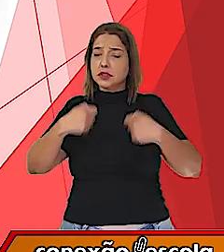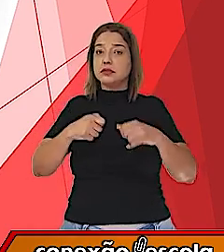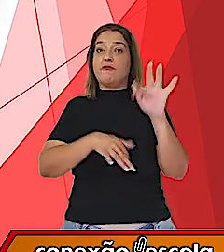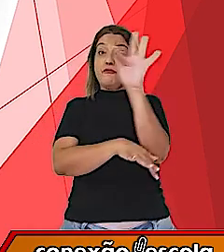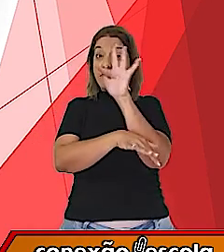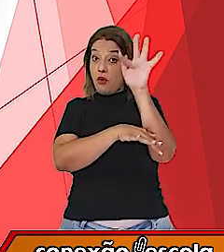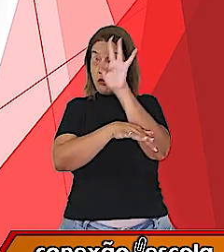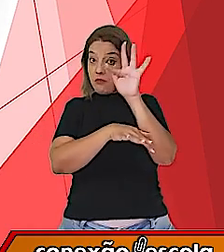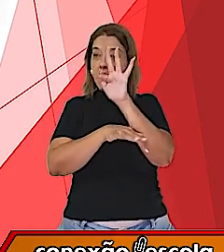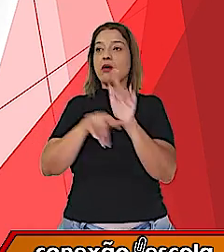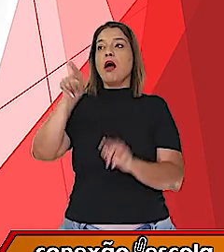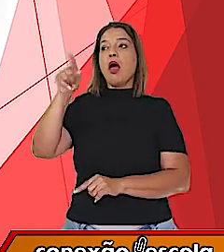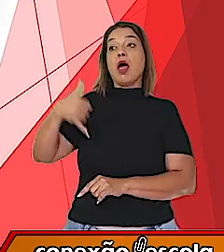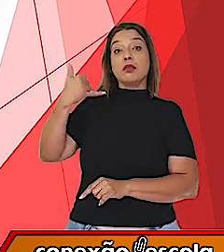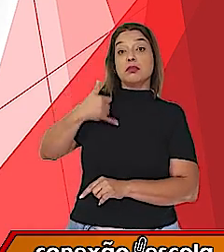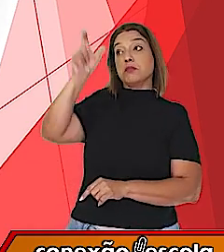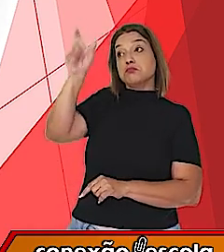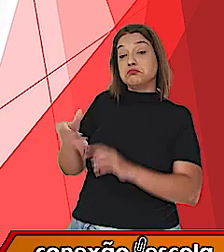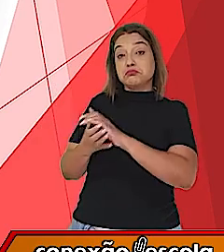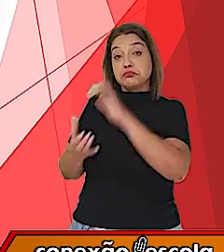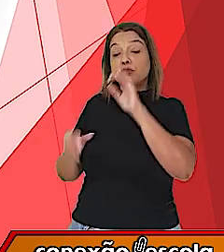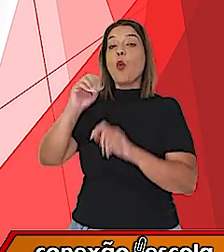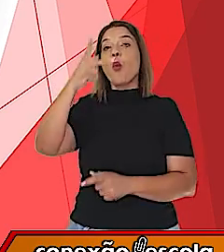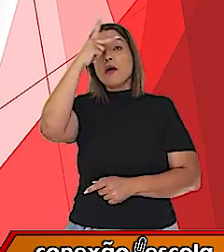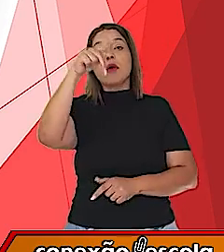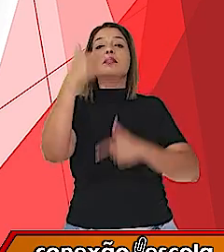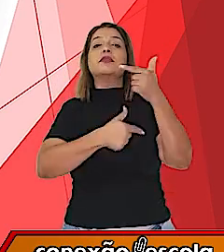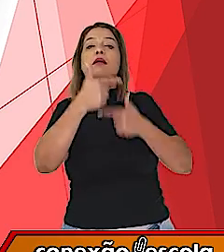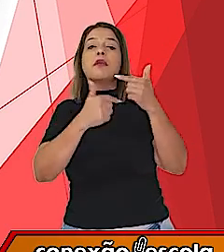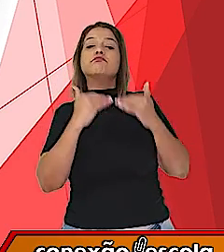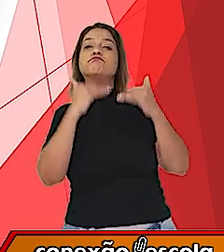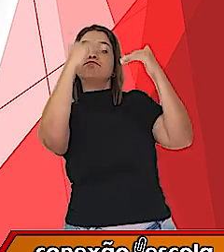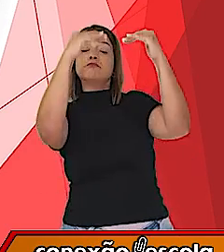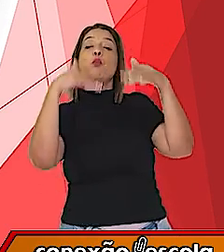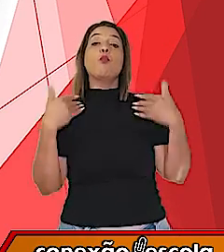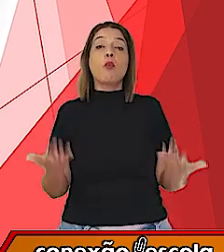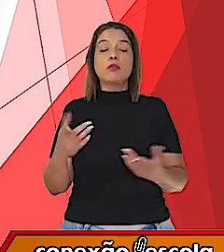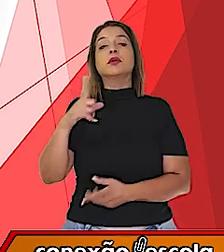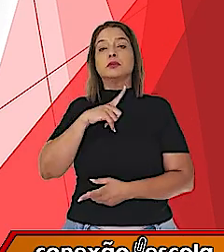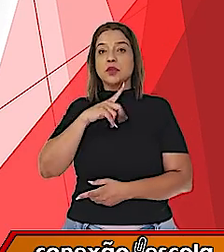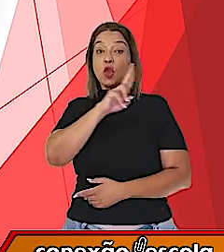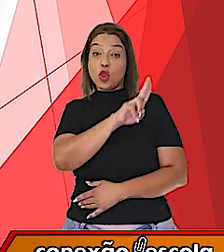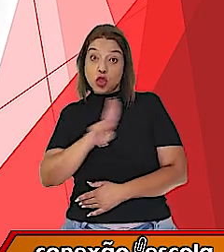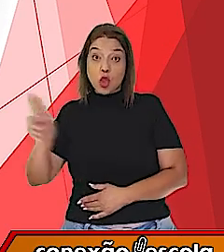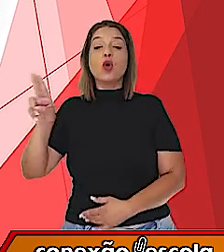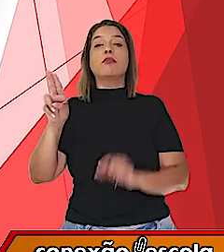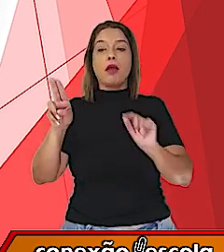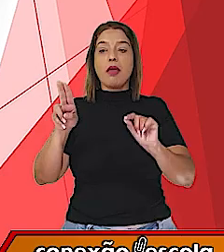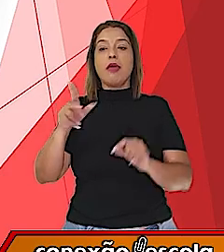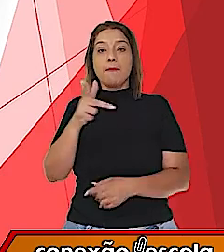a idade ou cargo ocupados, e assumem o papel de pronomes